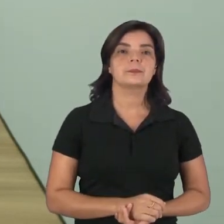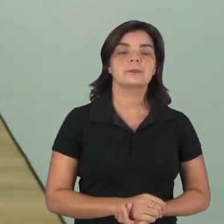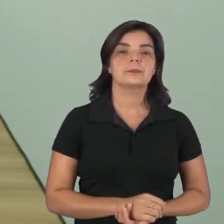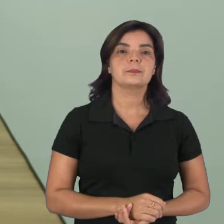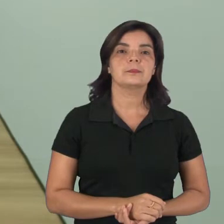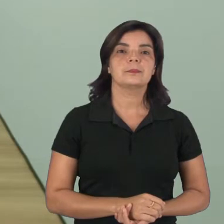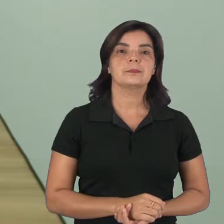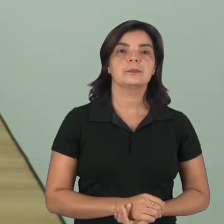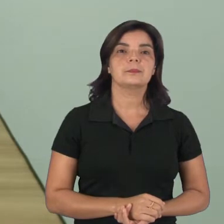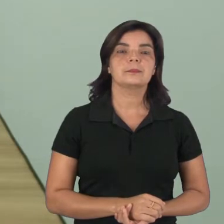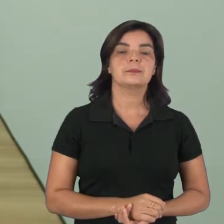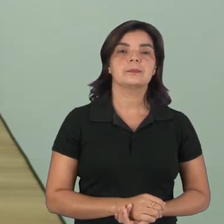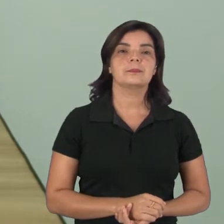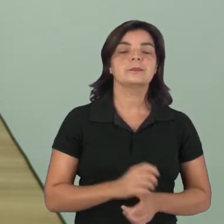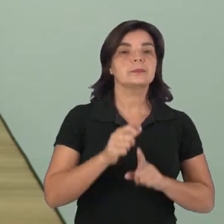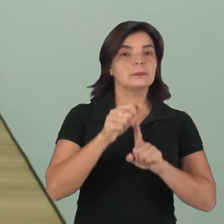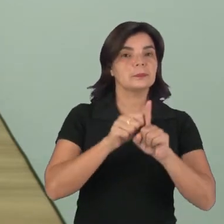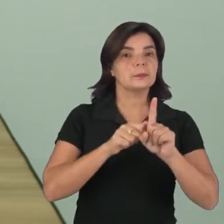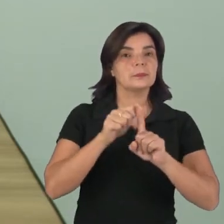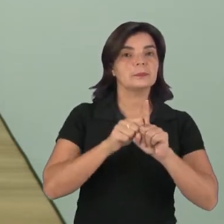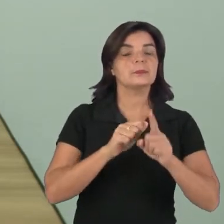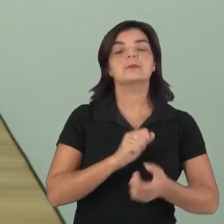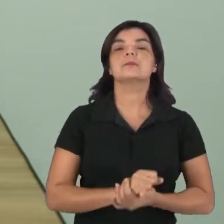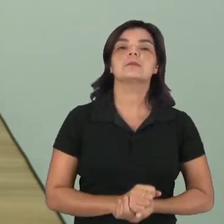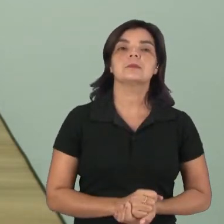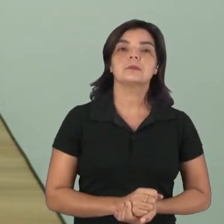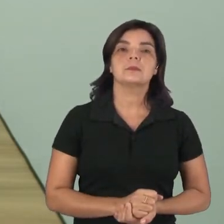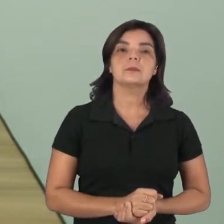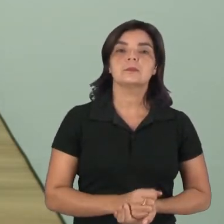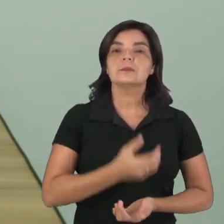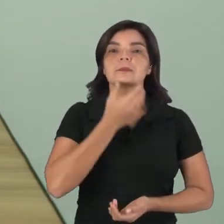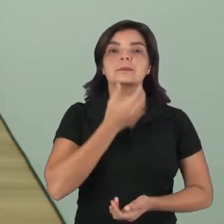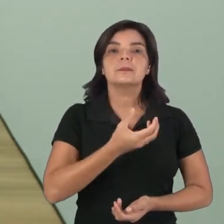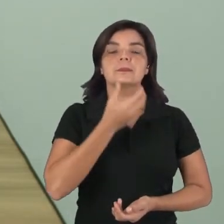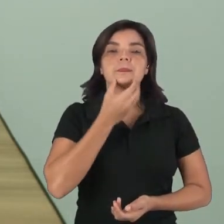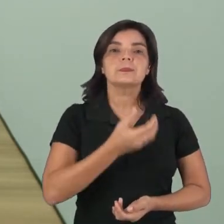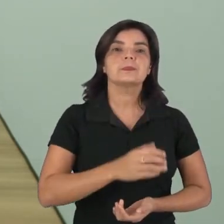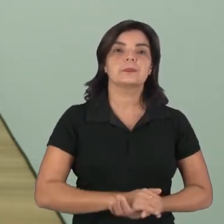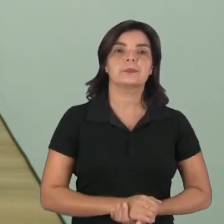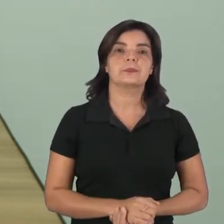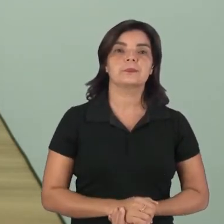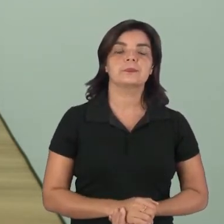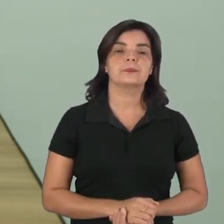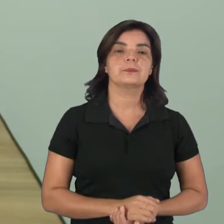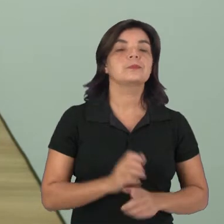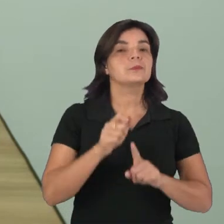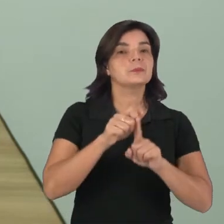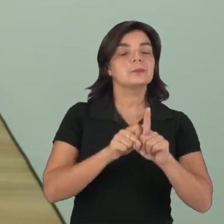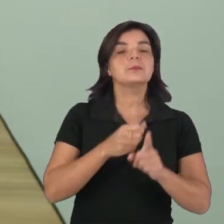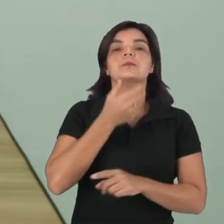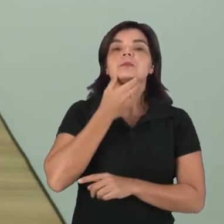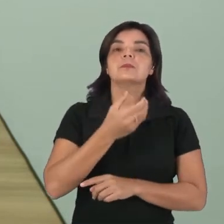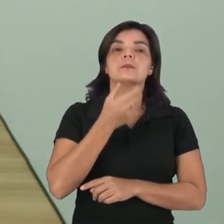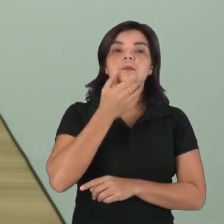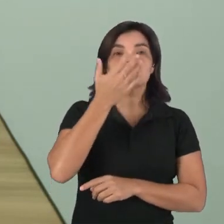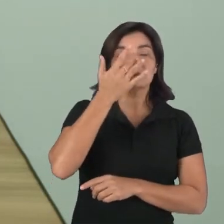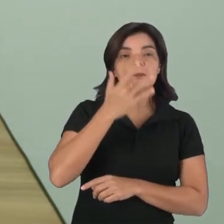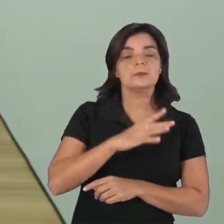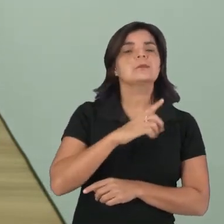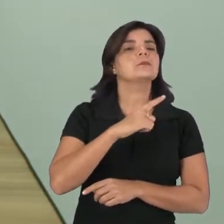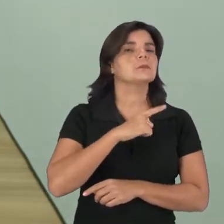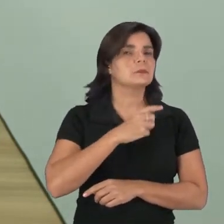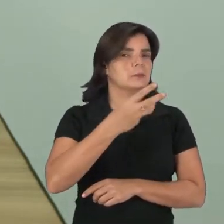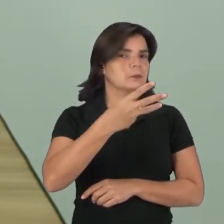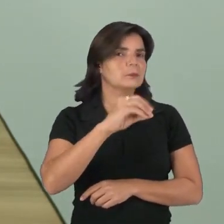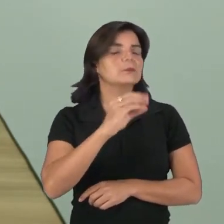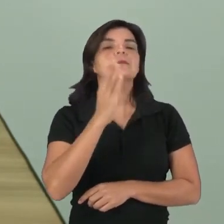aqui temos o mês de dezembro e o mês de dezembro crianças